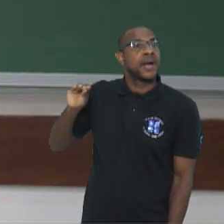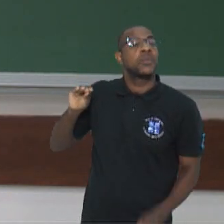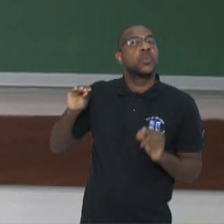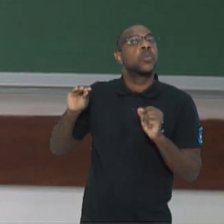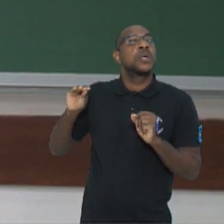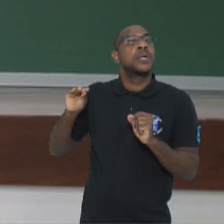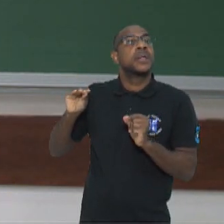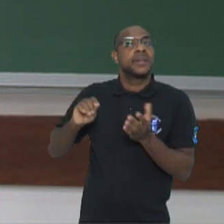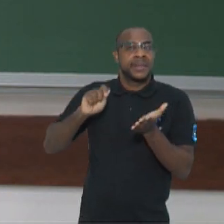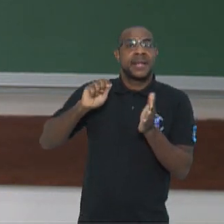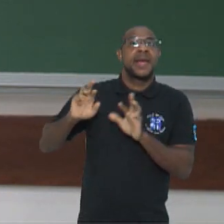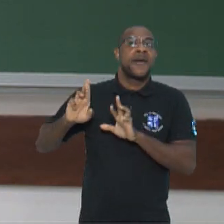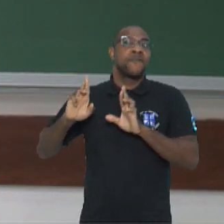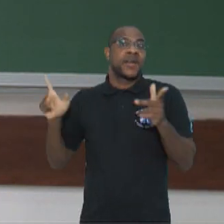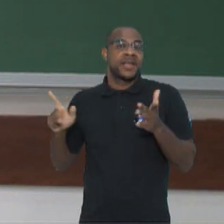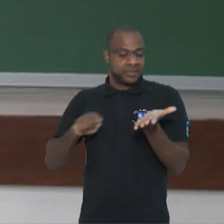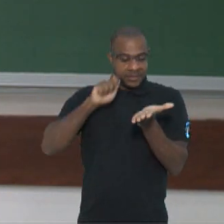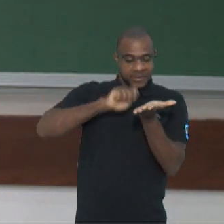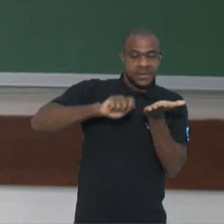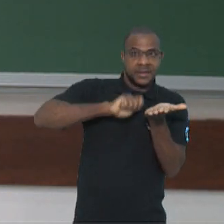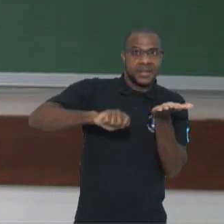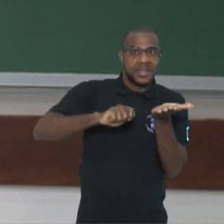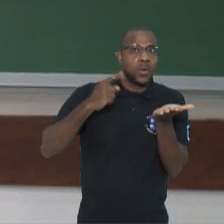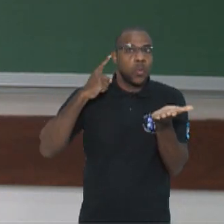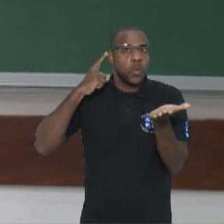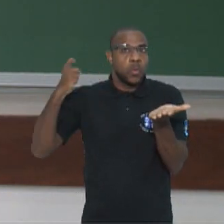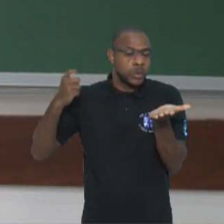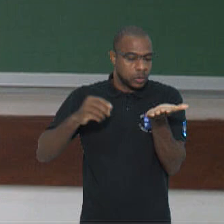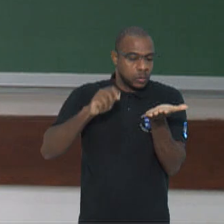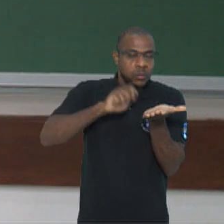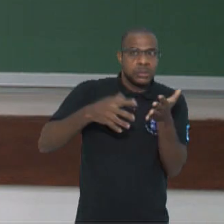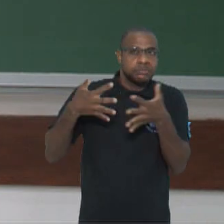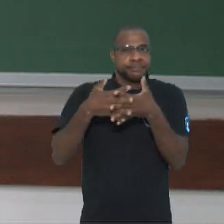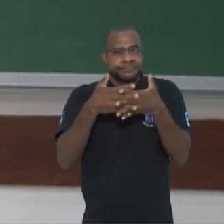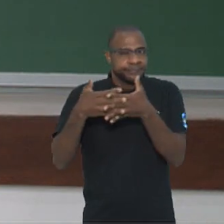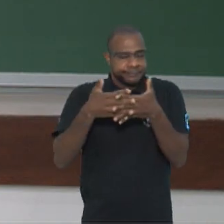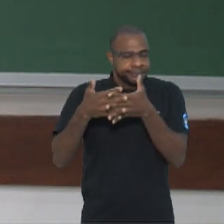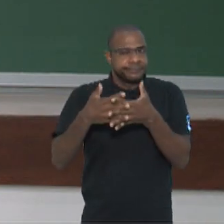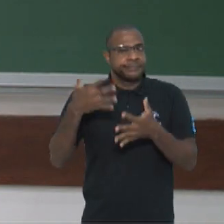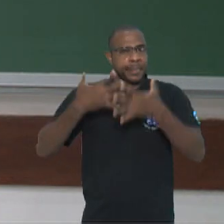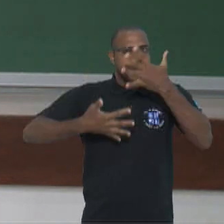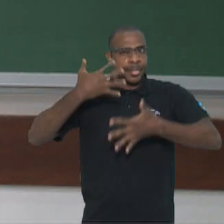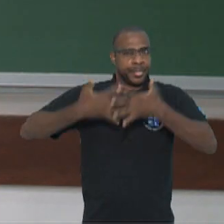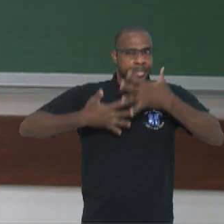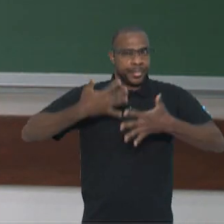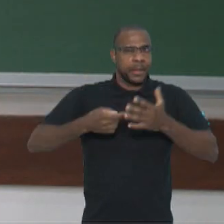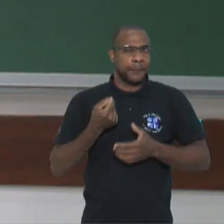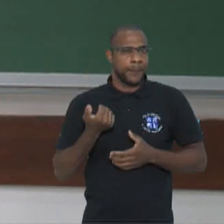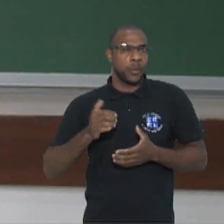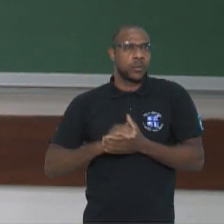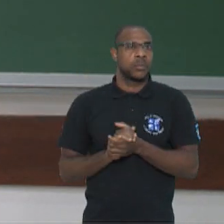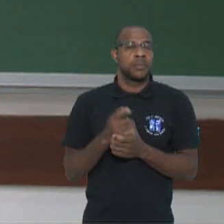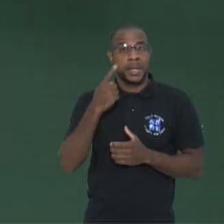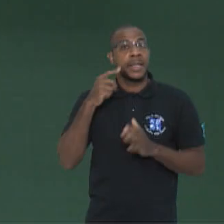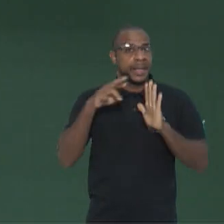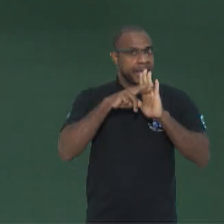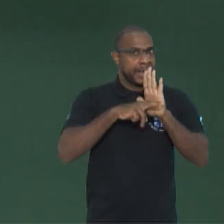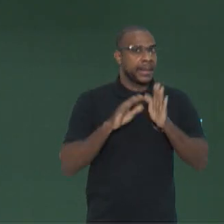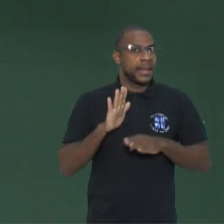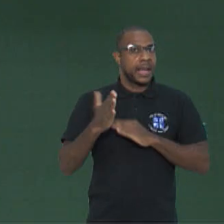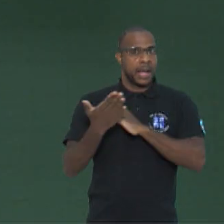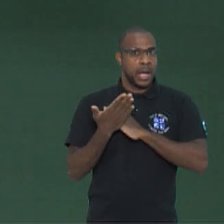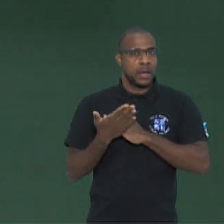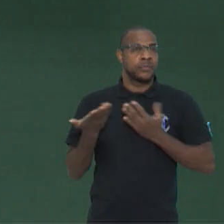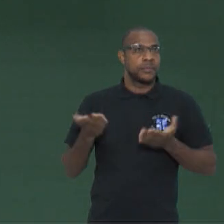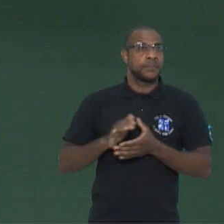a escrita de outra. Então, o som, né, ele nos atrapalha um pouco. Então, a gente tem as regras ali que vão nos ajudando. Então, olhem